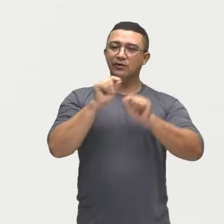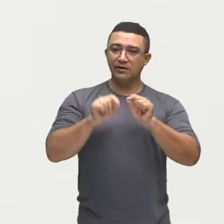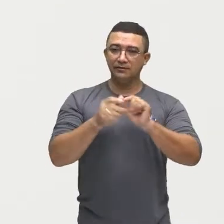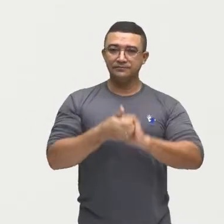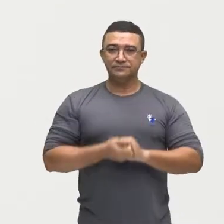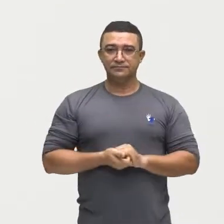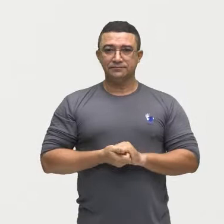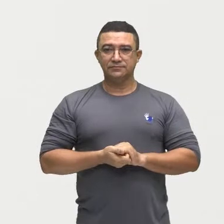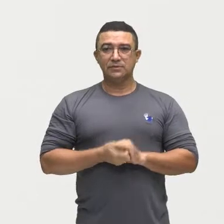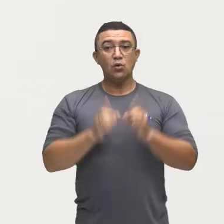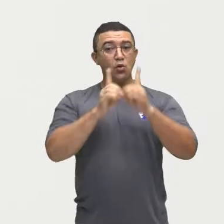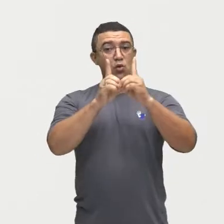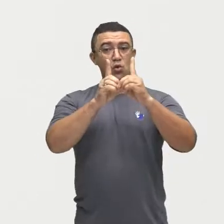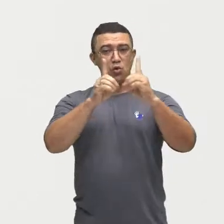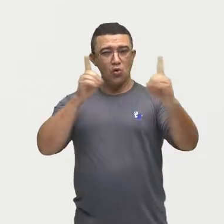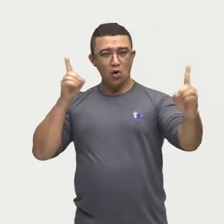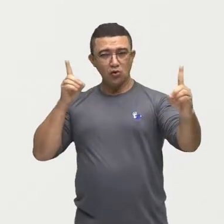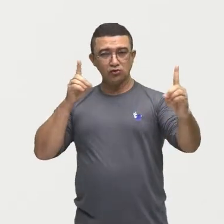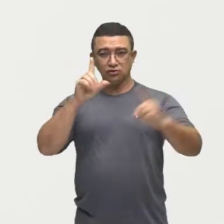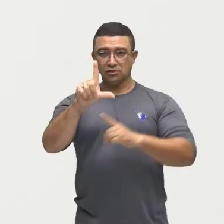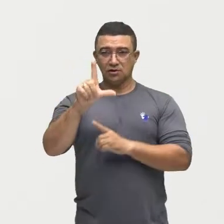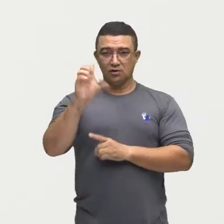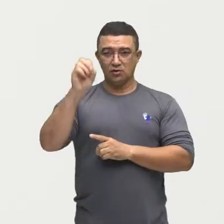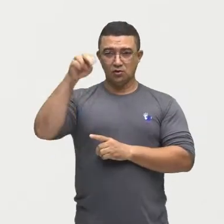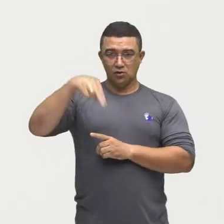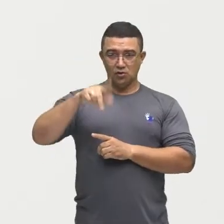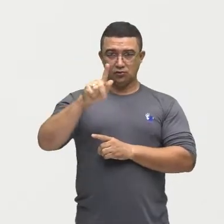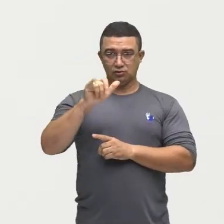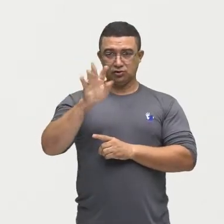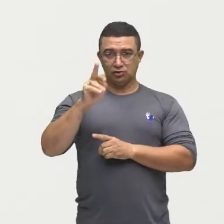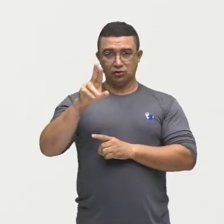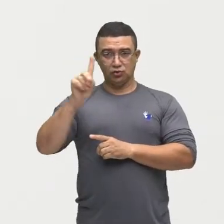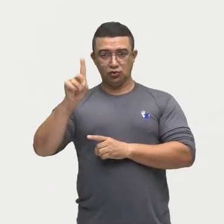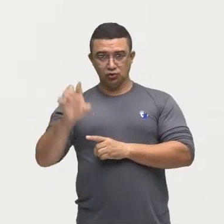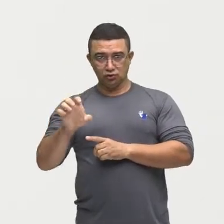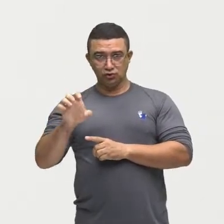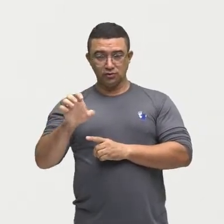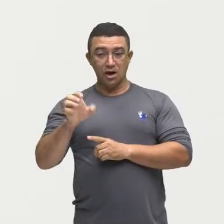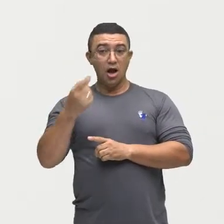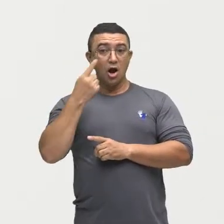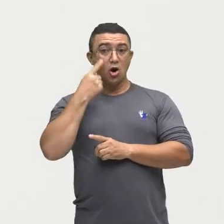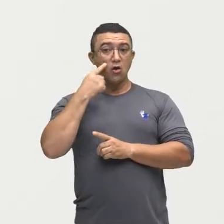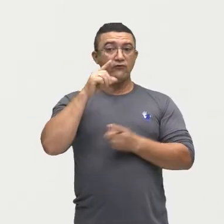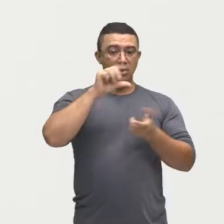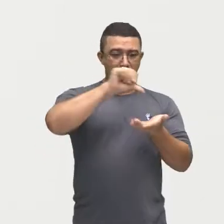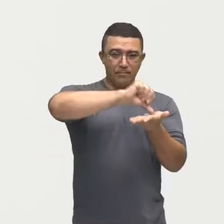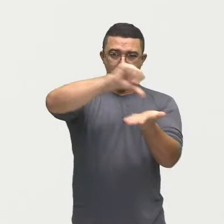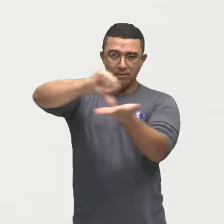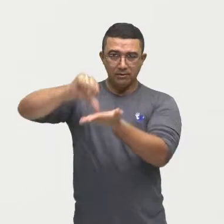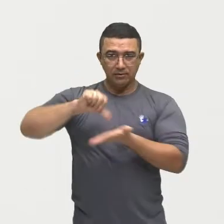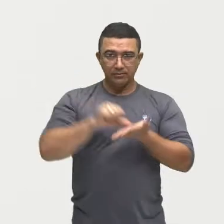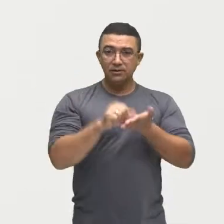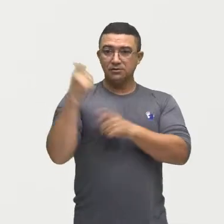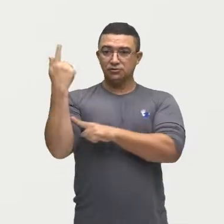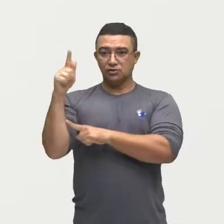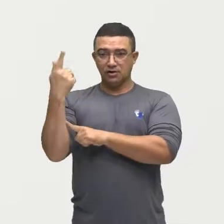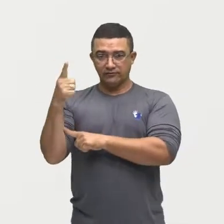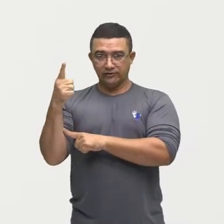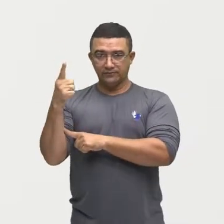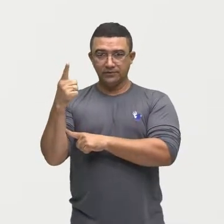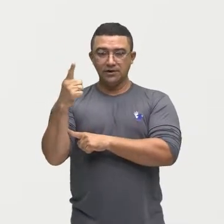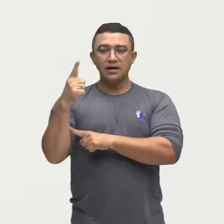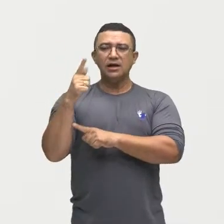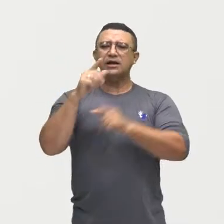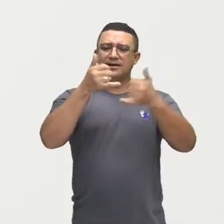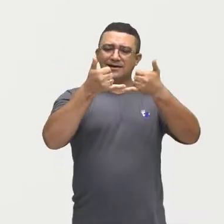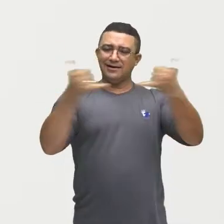nossa longitude, né? Aí nós vamos definir, no caso, as coordenadas geográficas. Essas linhas também